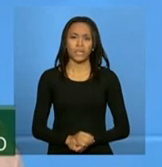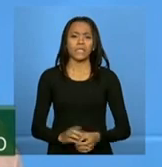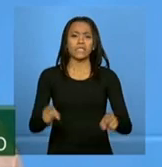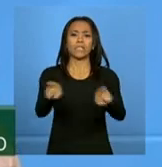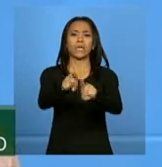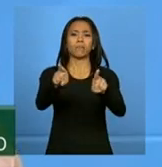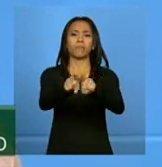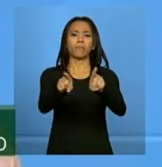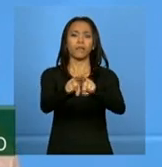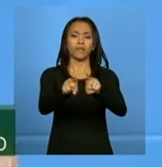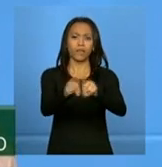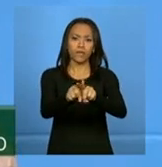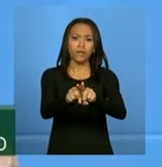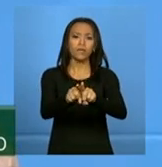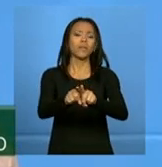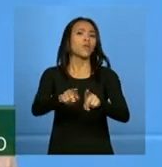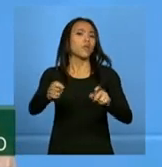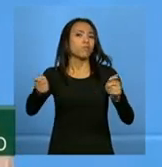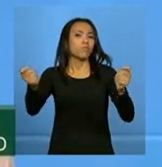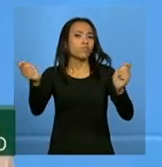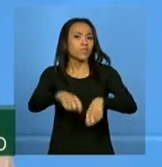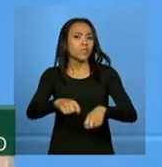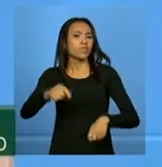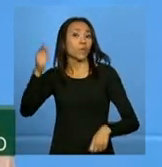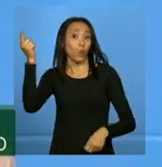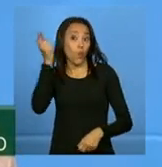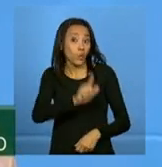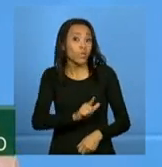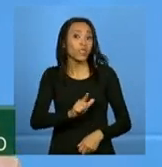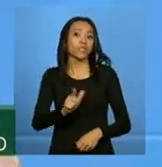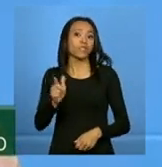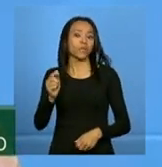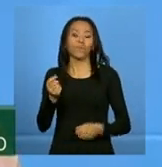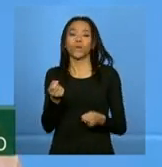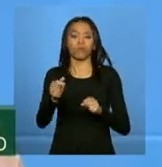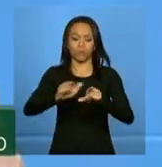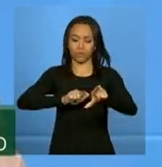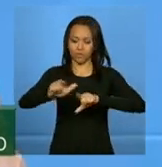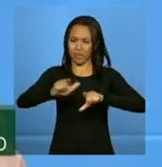Também foi possível atingir condições decentes de trabalho.